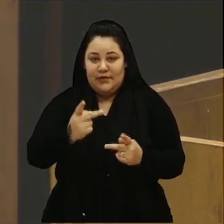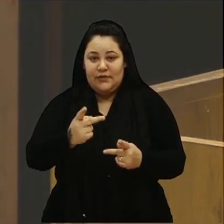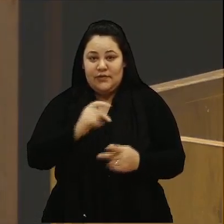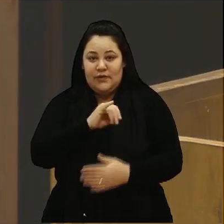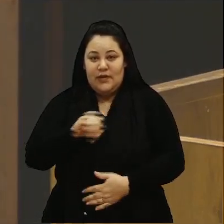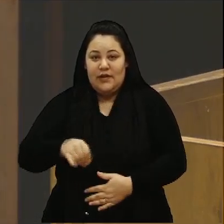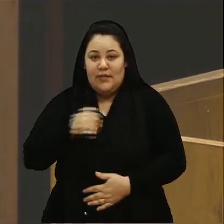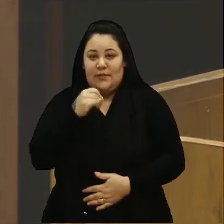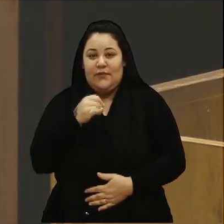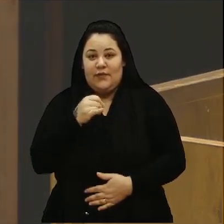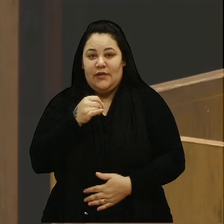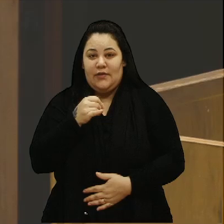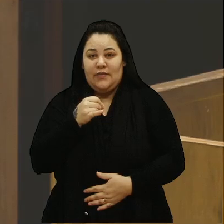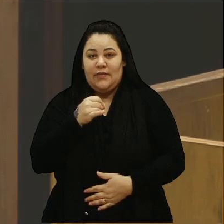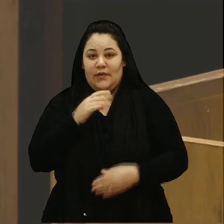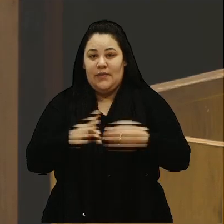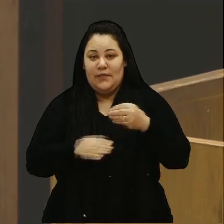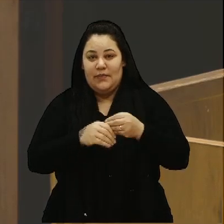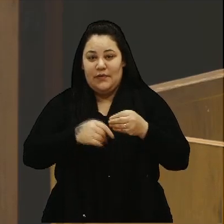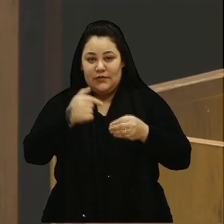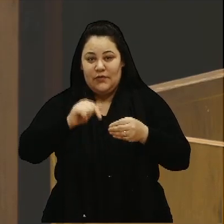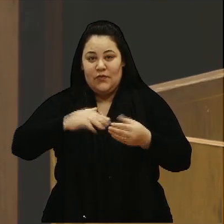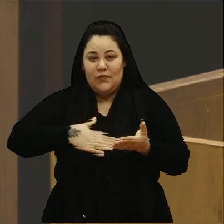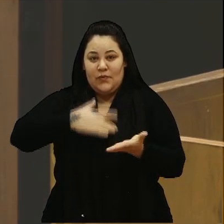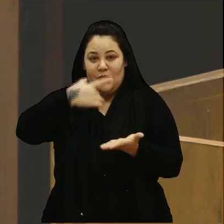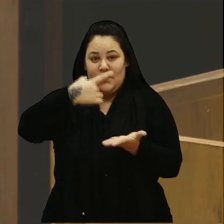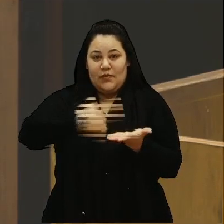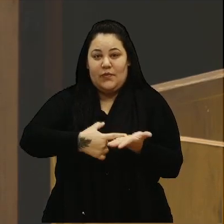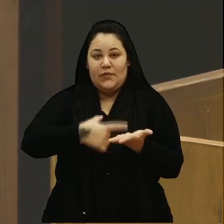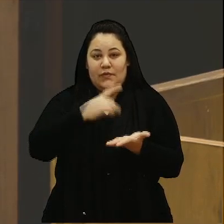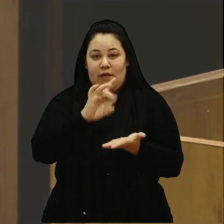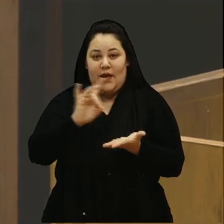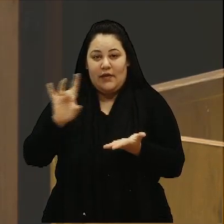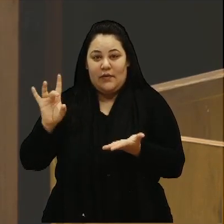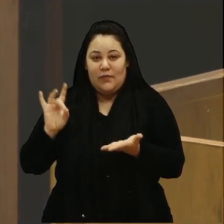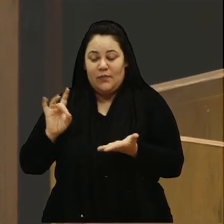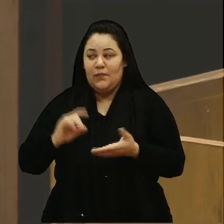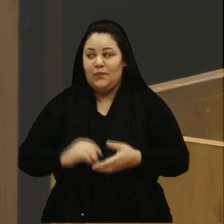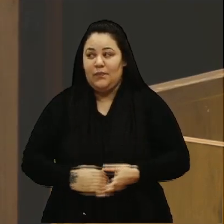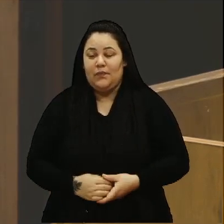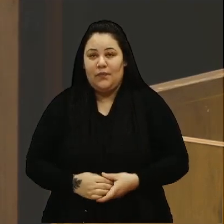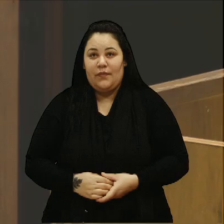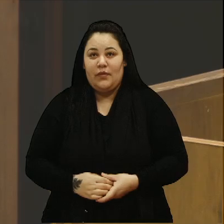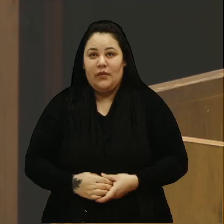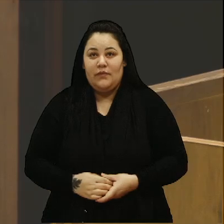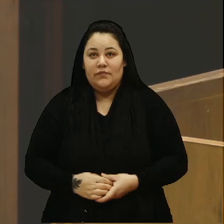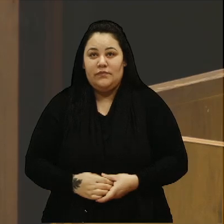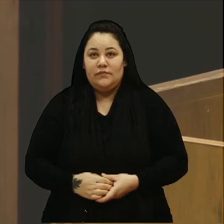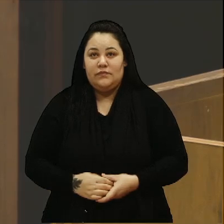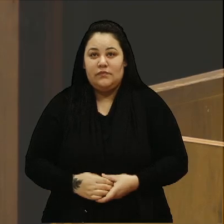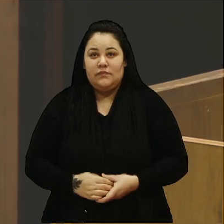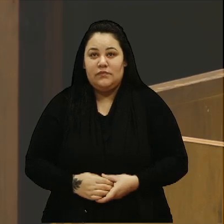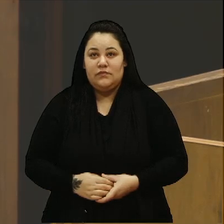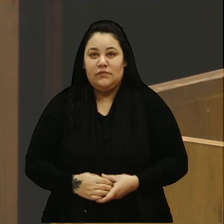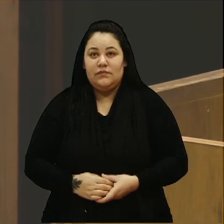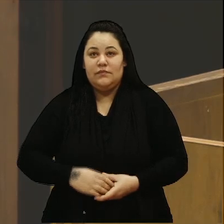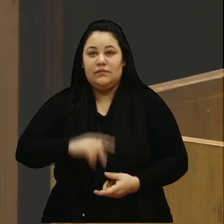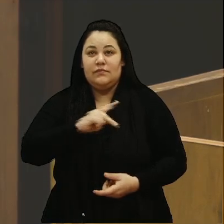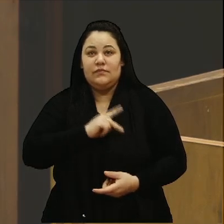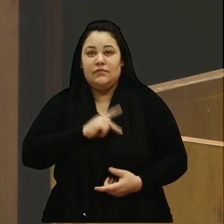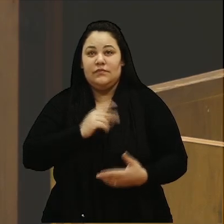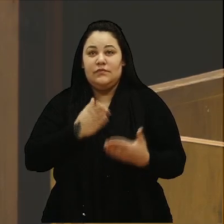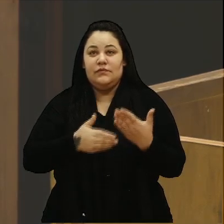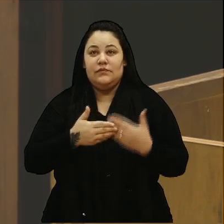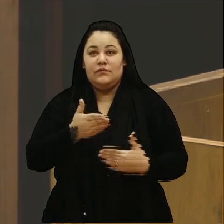para reiterar o meu compromisso com cada um. Senhor presidente, senhoras vereadoras e